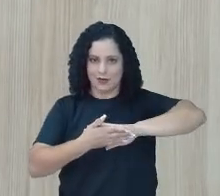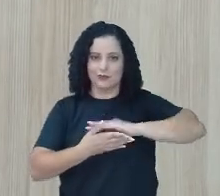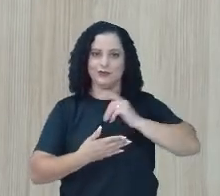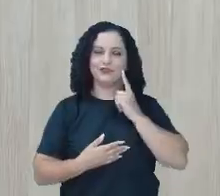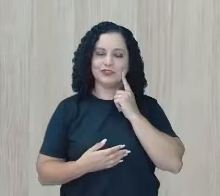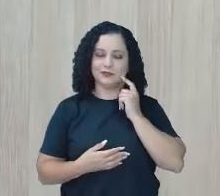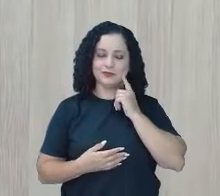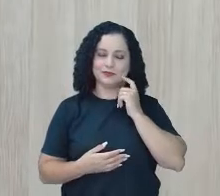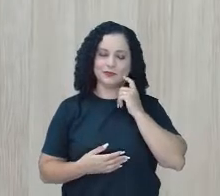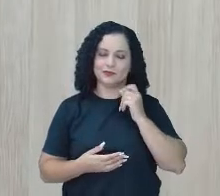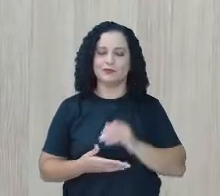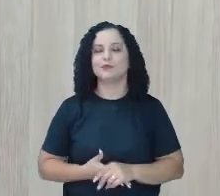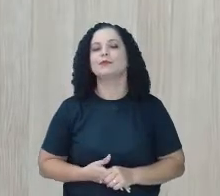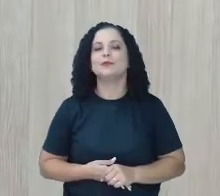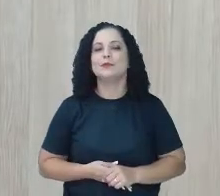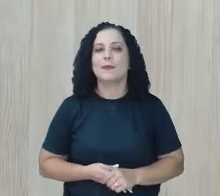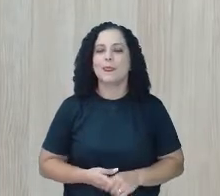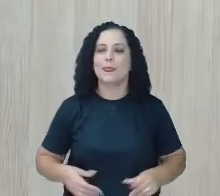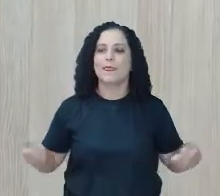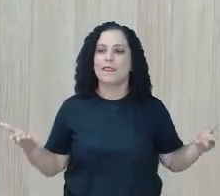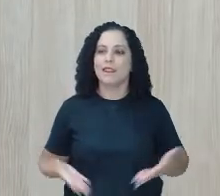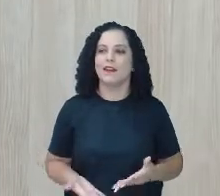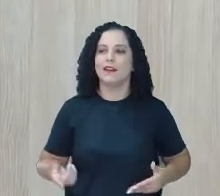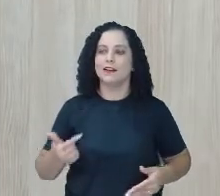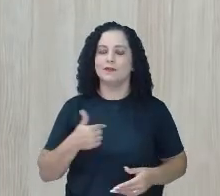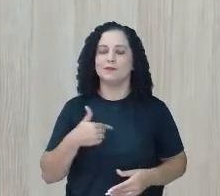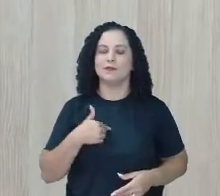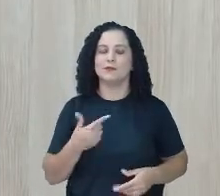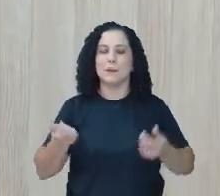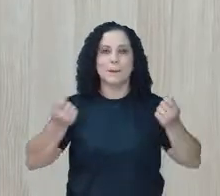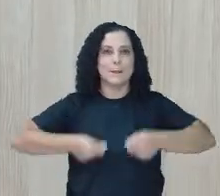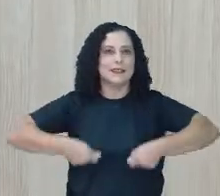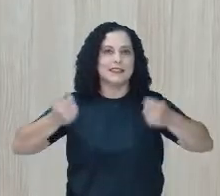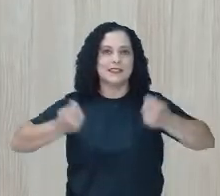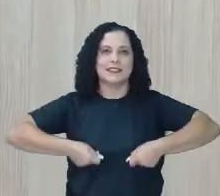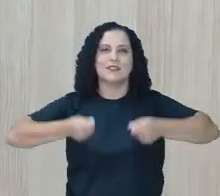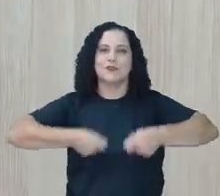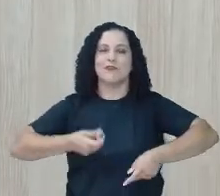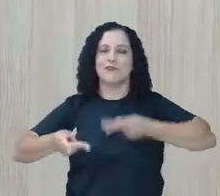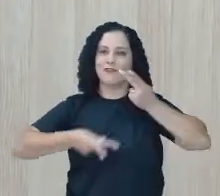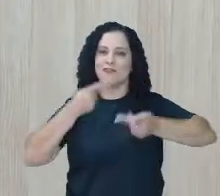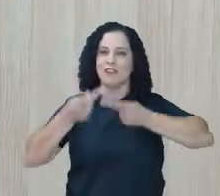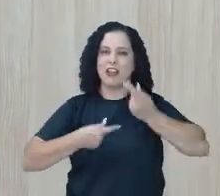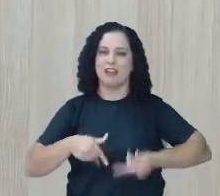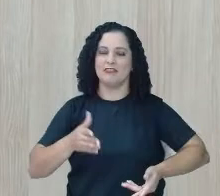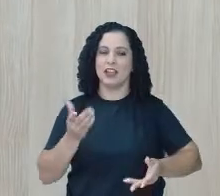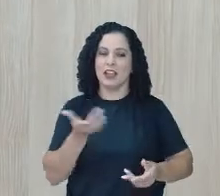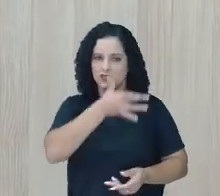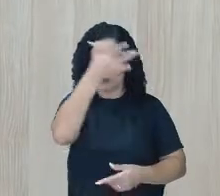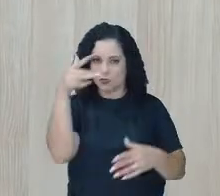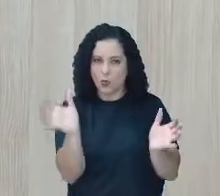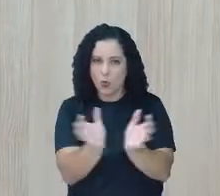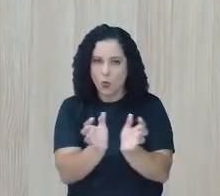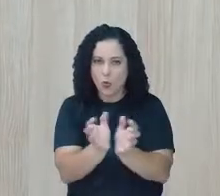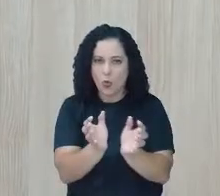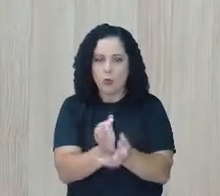falou demais. Eu estava aqui, gente, olha essa produção. Eu preciso elogiar essa produção, que é massa. Estava aqui conversando com o Billy